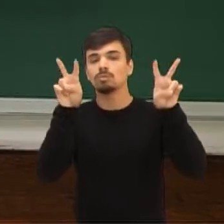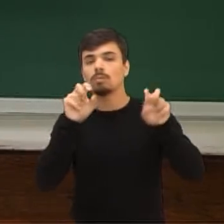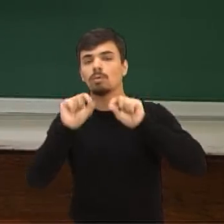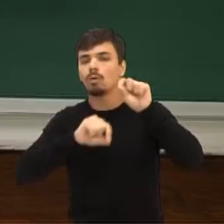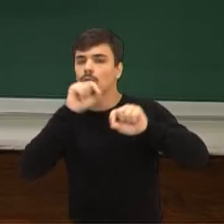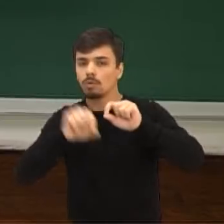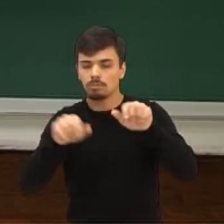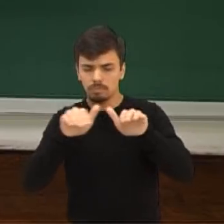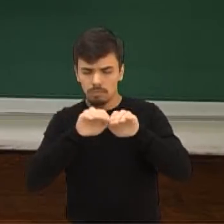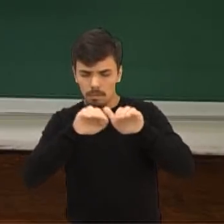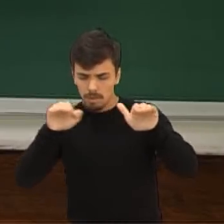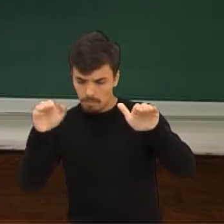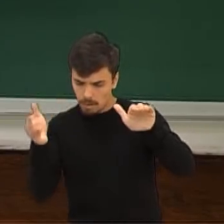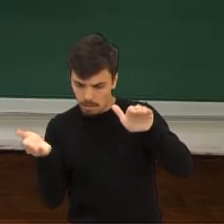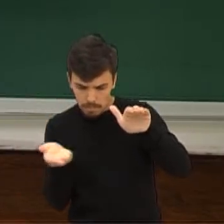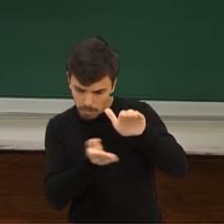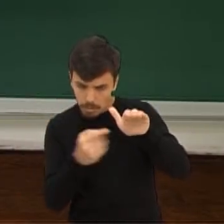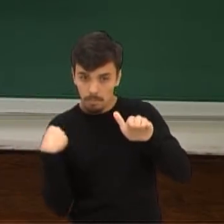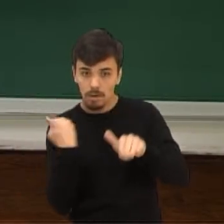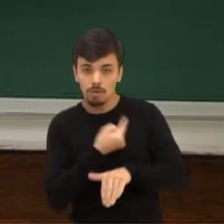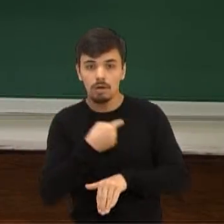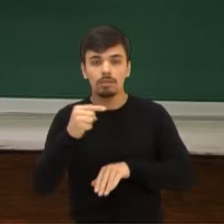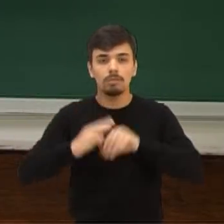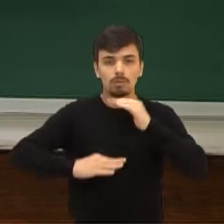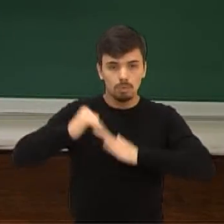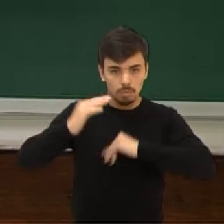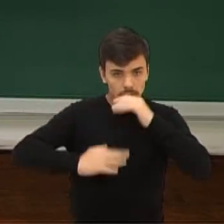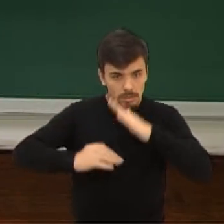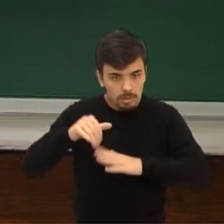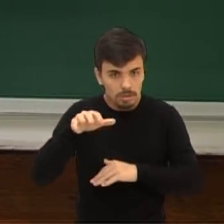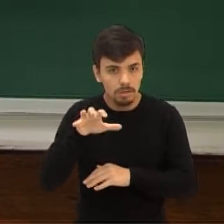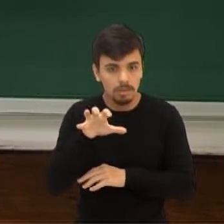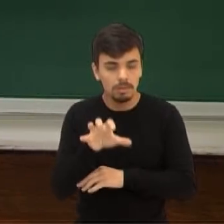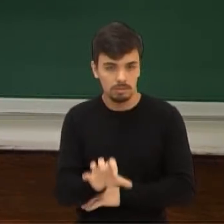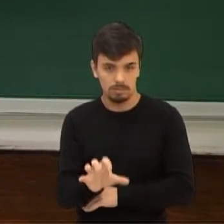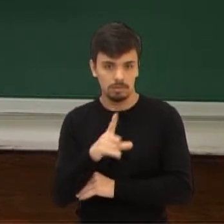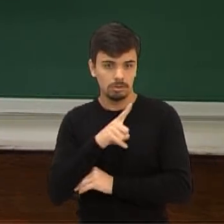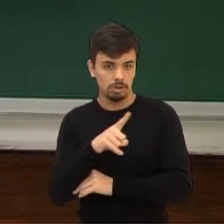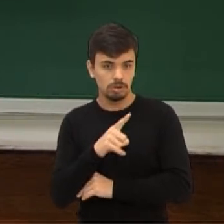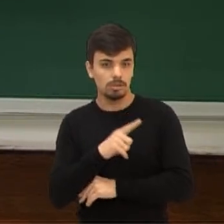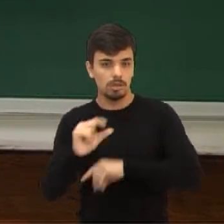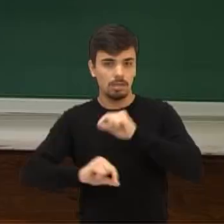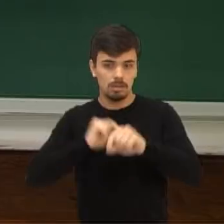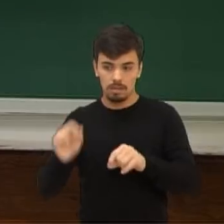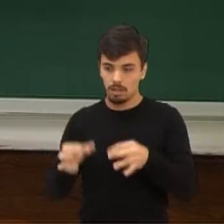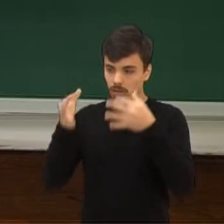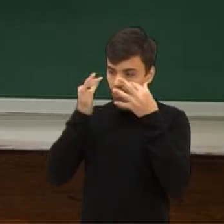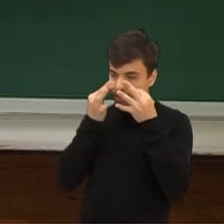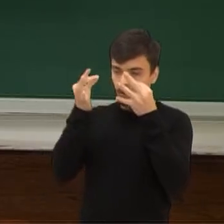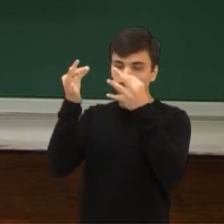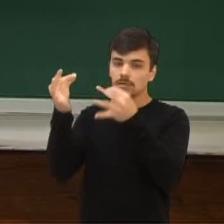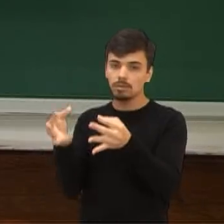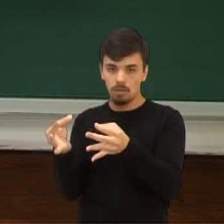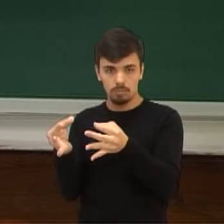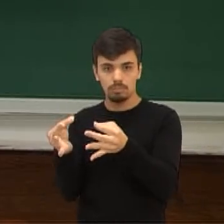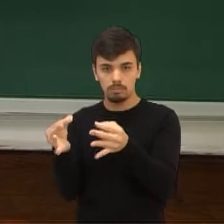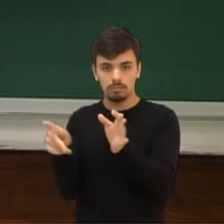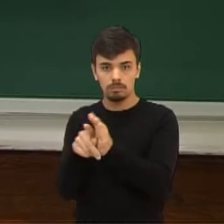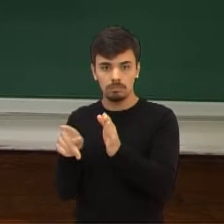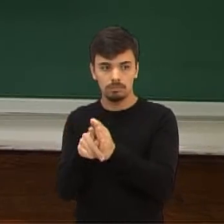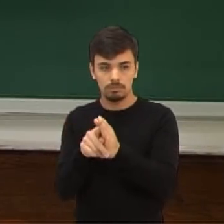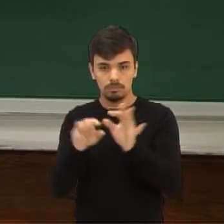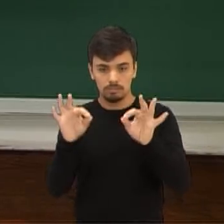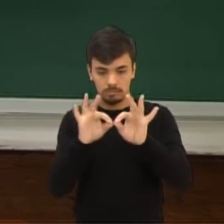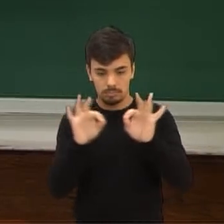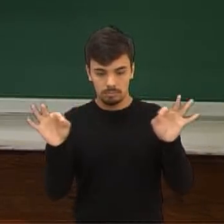As planificações, que para a gente construir essa planificação, nós tínhamos que prestar muita atenção nas